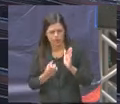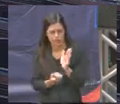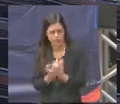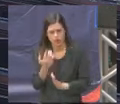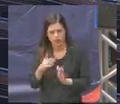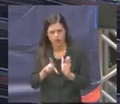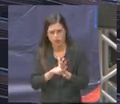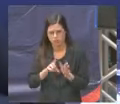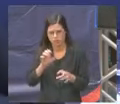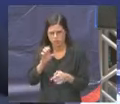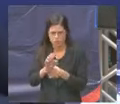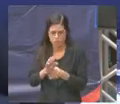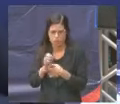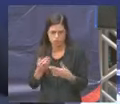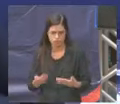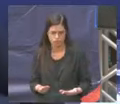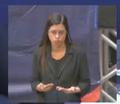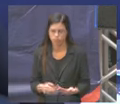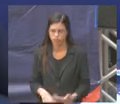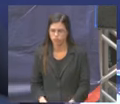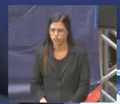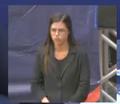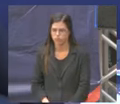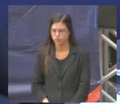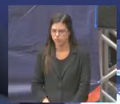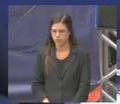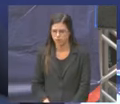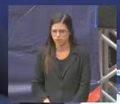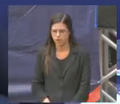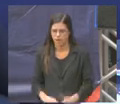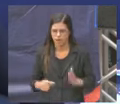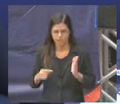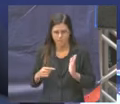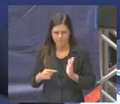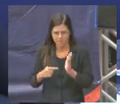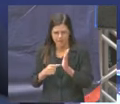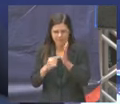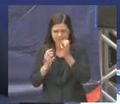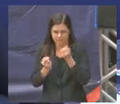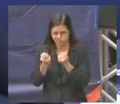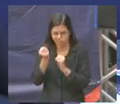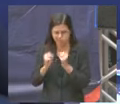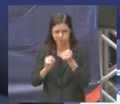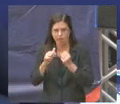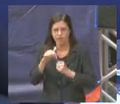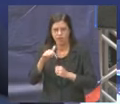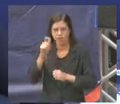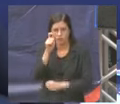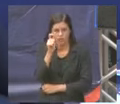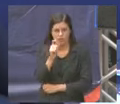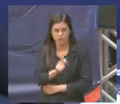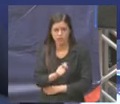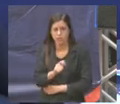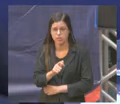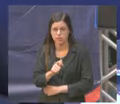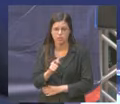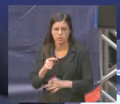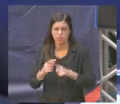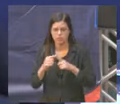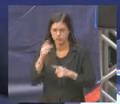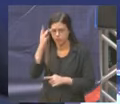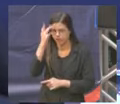já não existe, né? As máquinas são bastante interessantes, né? Na medida que facilita o